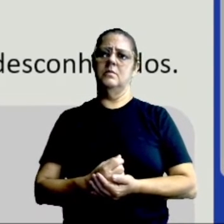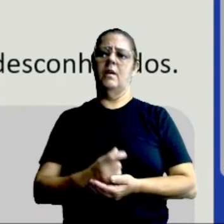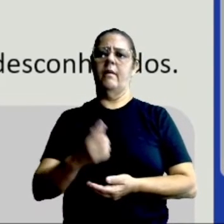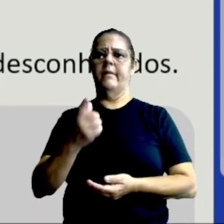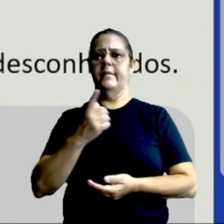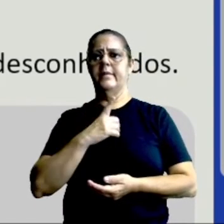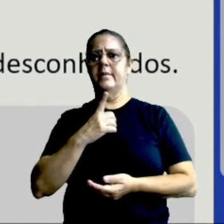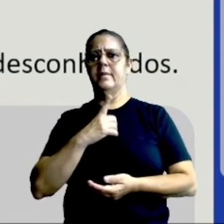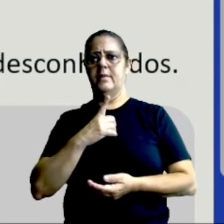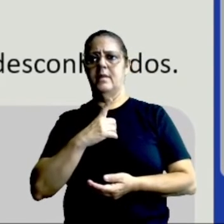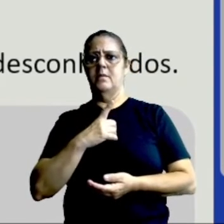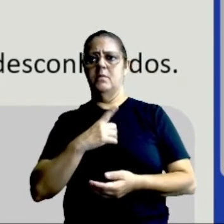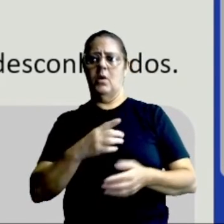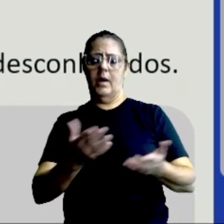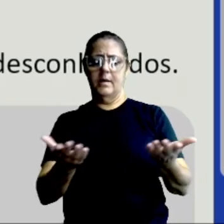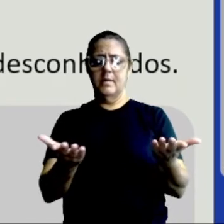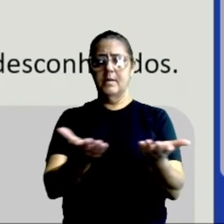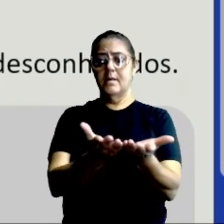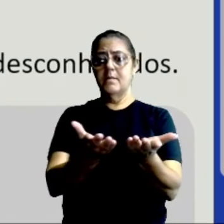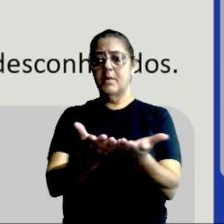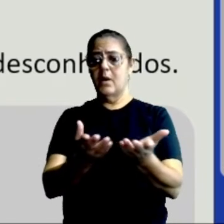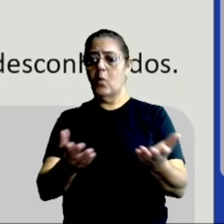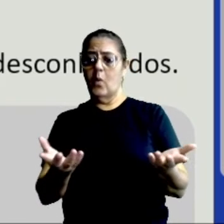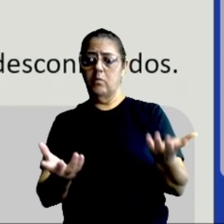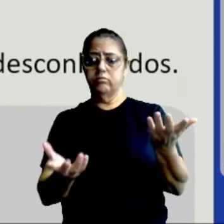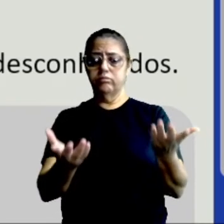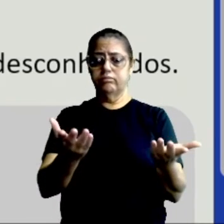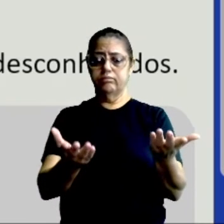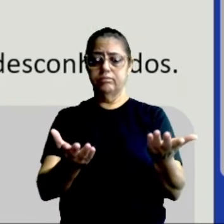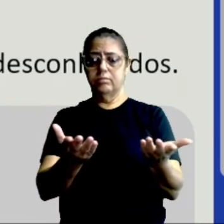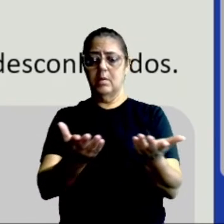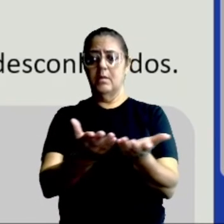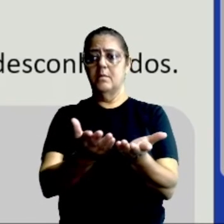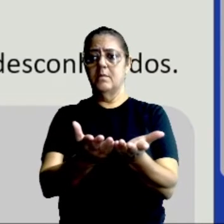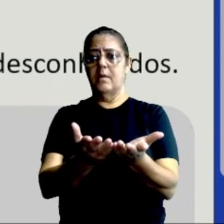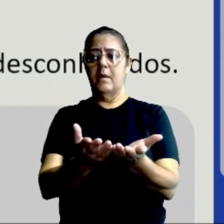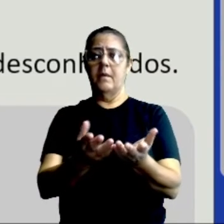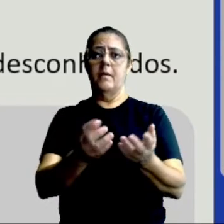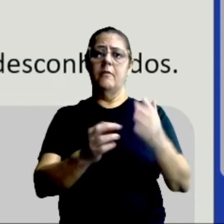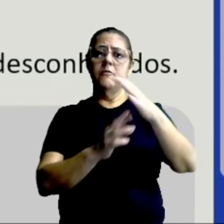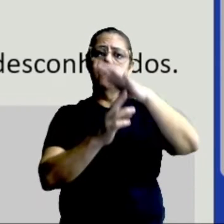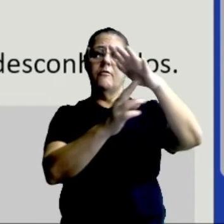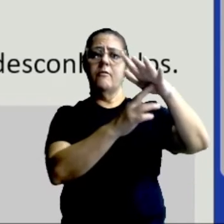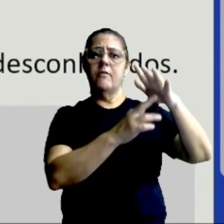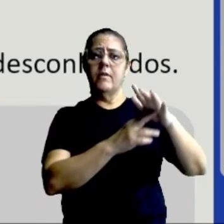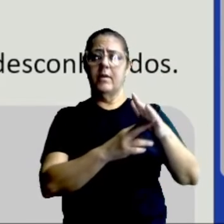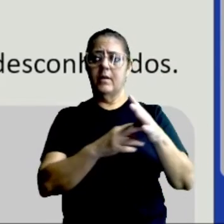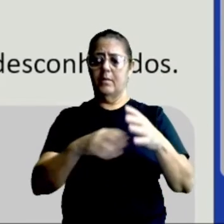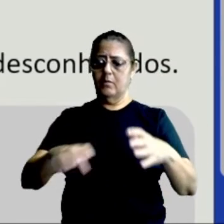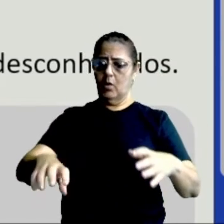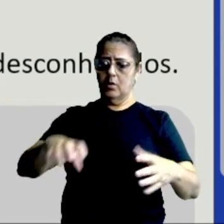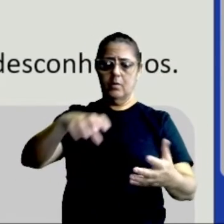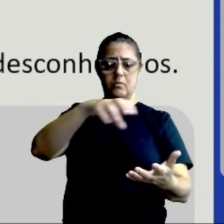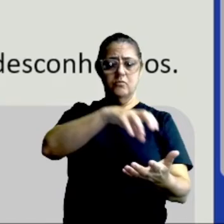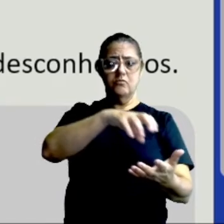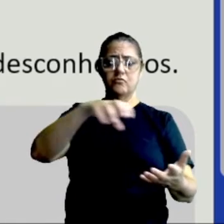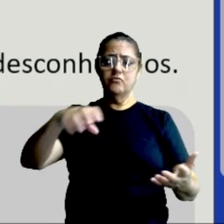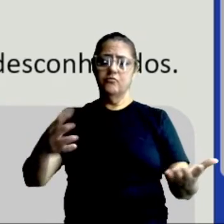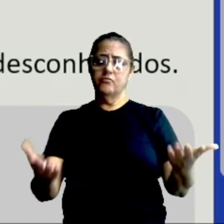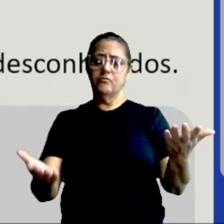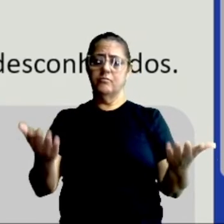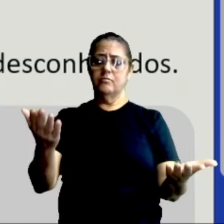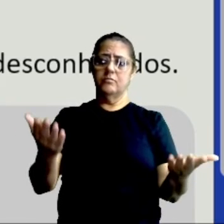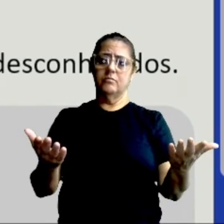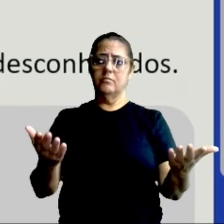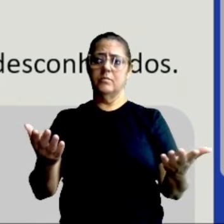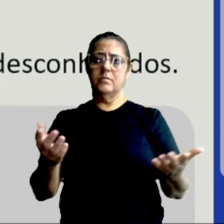temos que ter a balança equilibrada. Então, o pessoal que usa lá em feiras livres, né, balanças de peso, para descobrir,